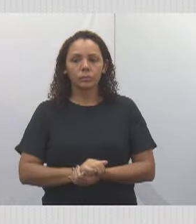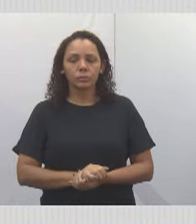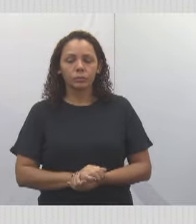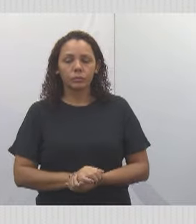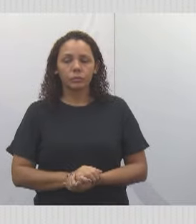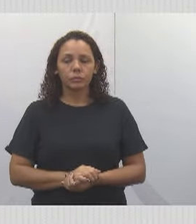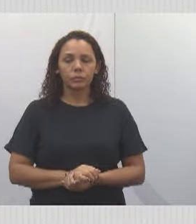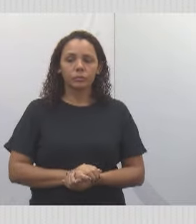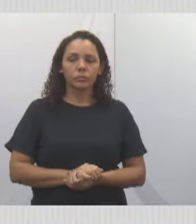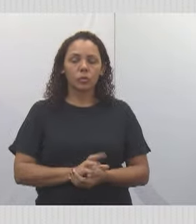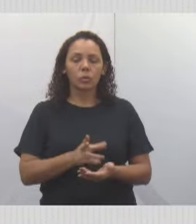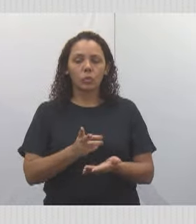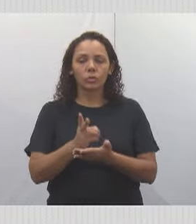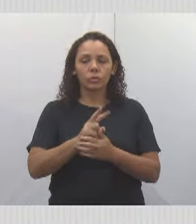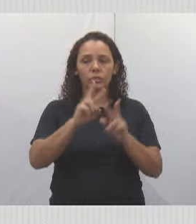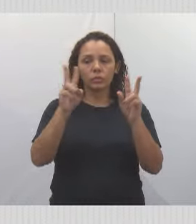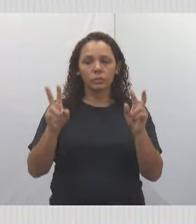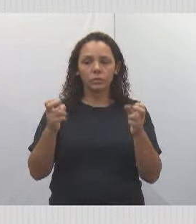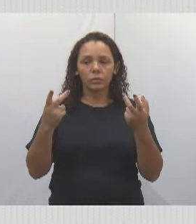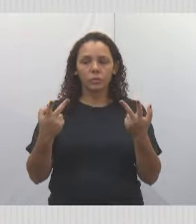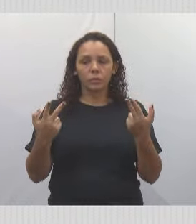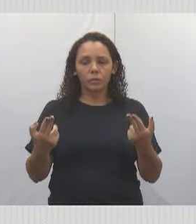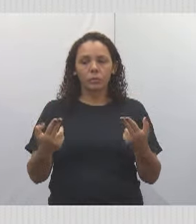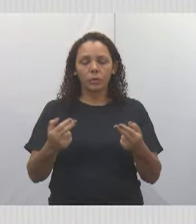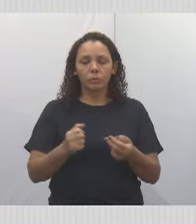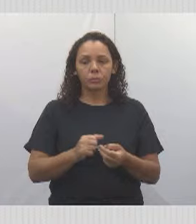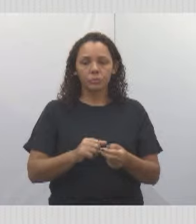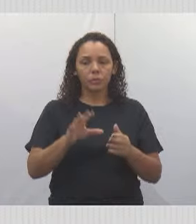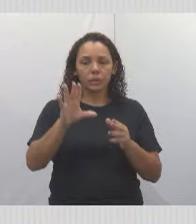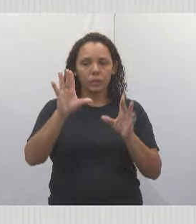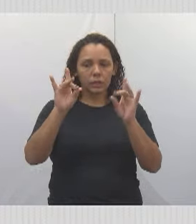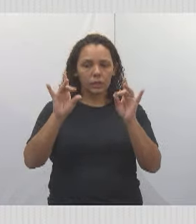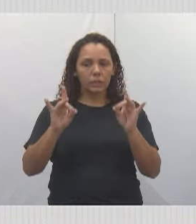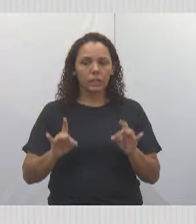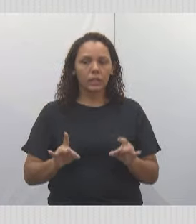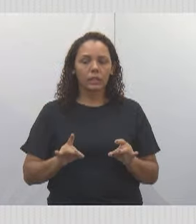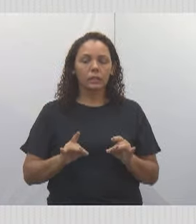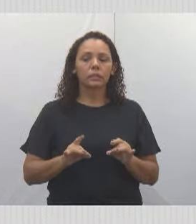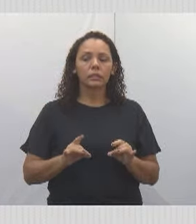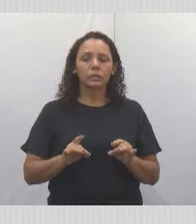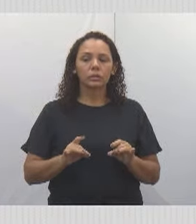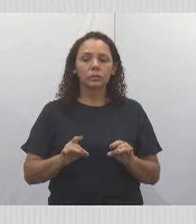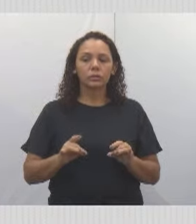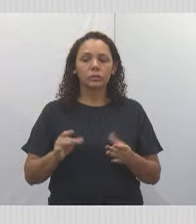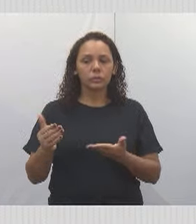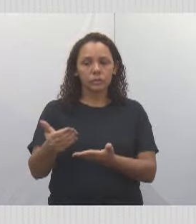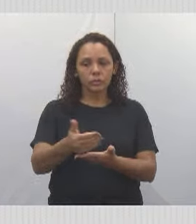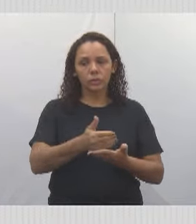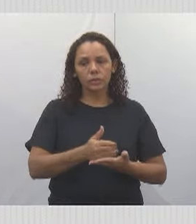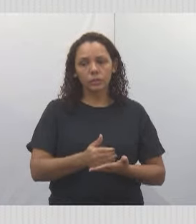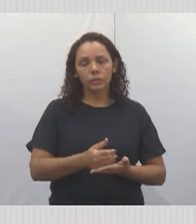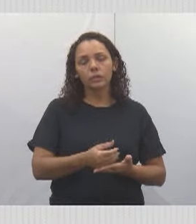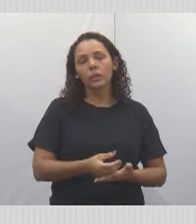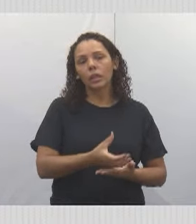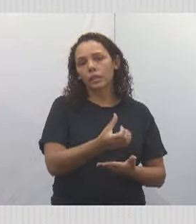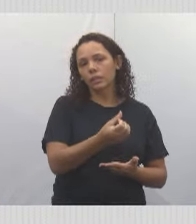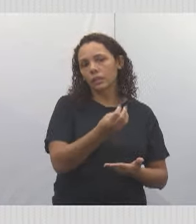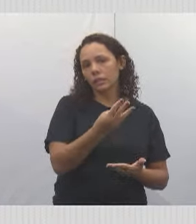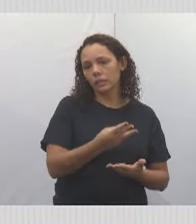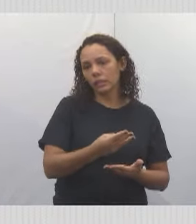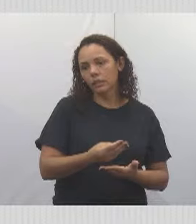Ainda nas ordens judiciais, é um pouco mais detalhado, né? Entrada em 23, 63